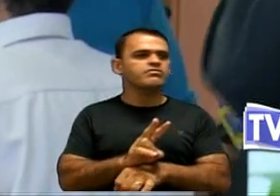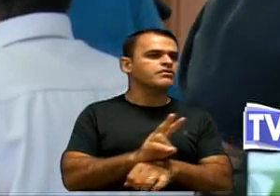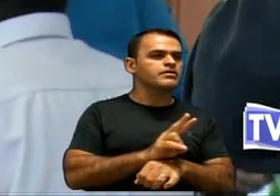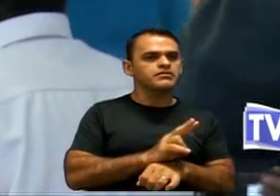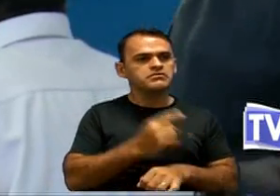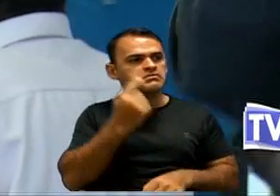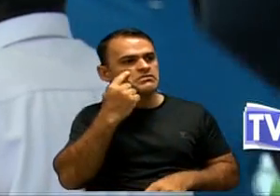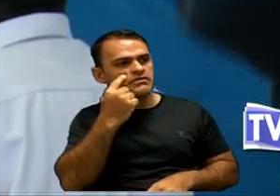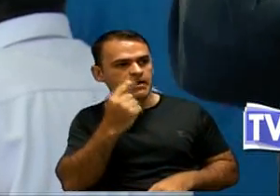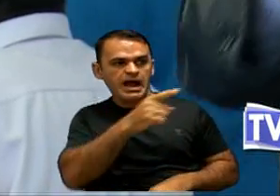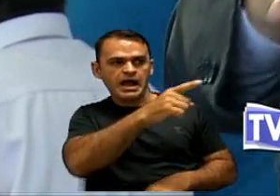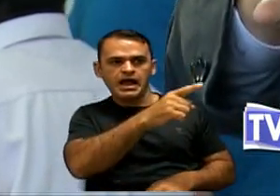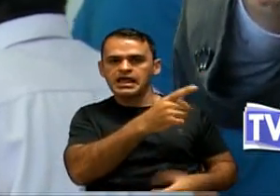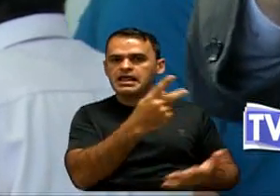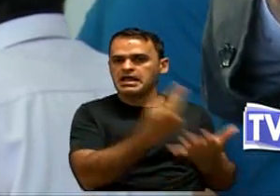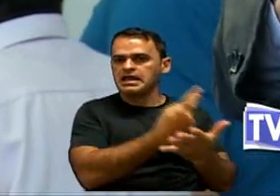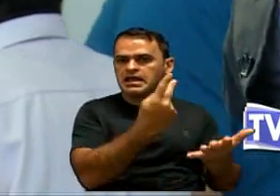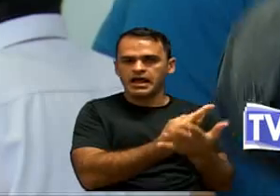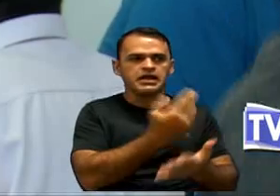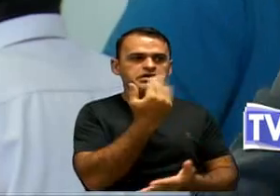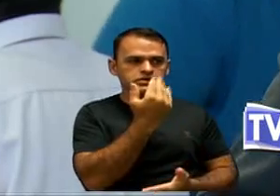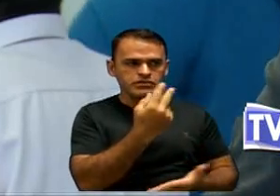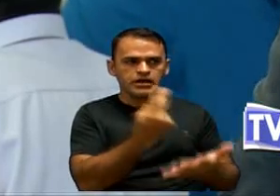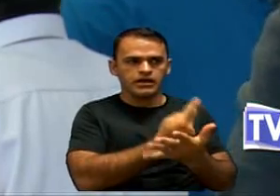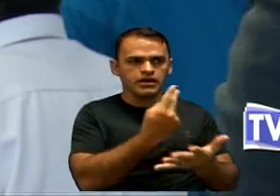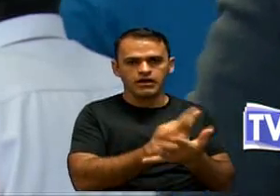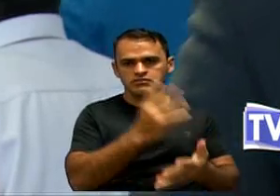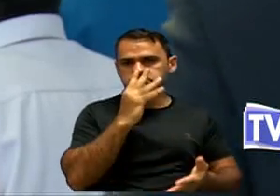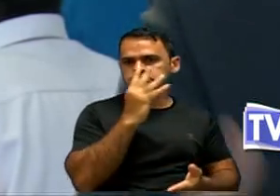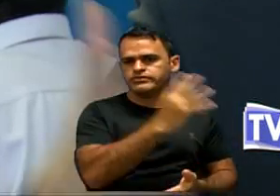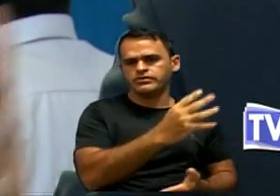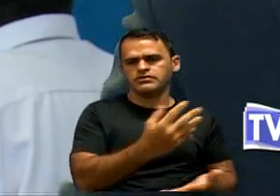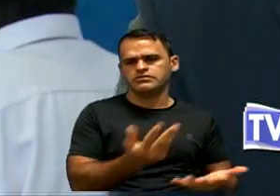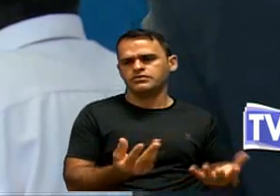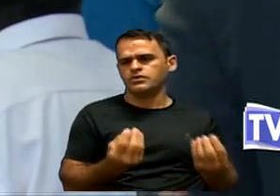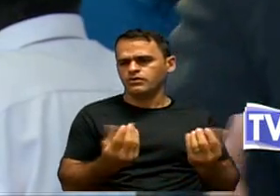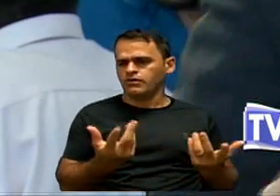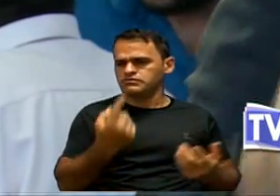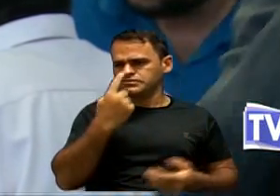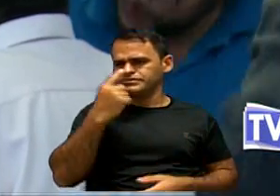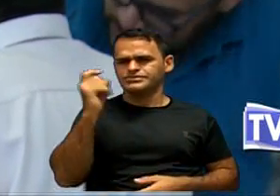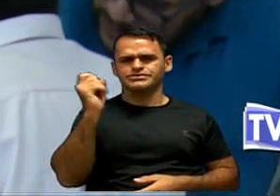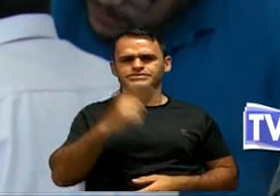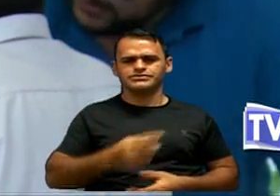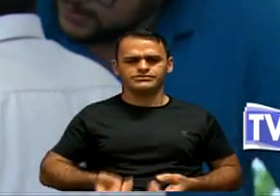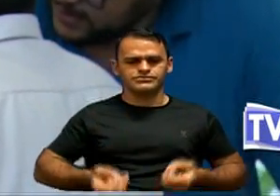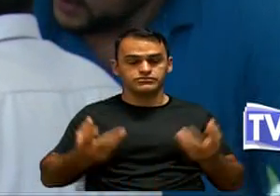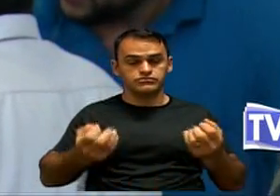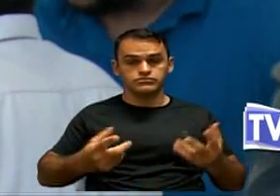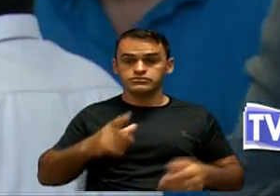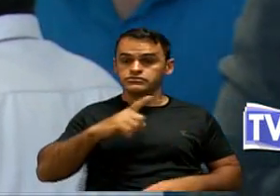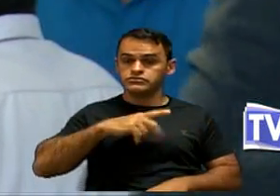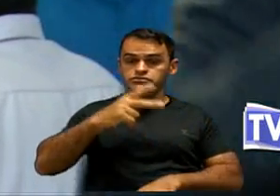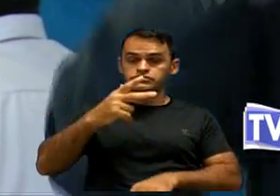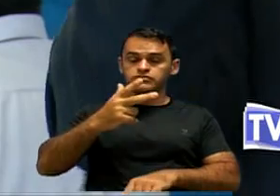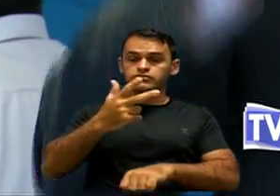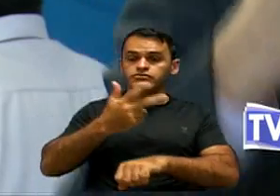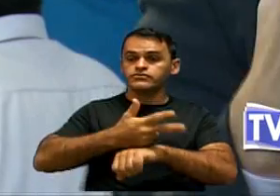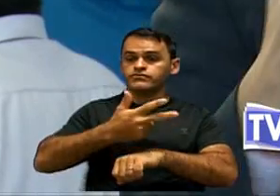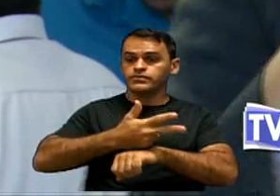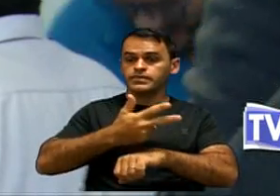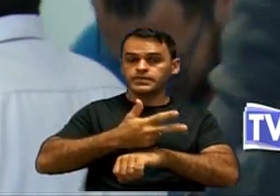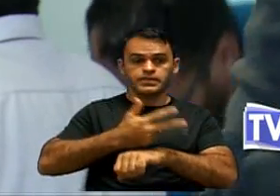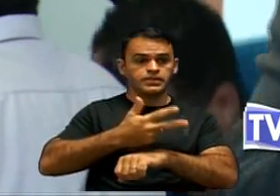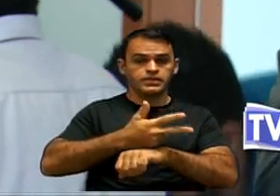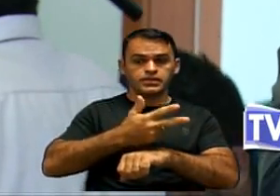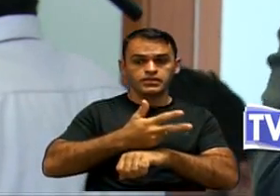para caguetar, para denunciar o professor que come. E depois chega lá e joga toneladas no lixo. Aí chegou um vídeo para mim no meu gabinete, porque sabe da